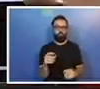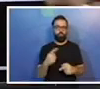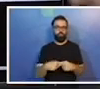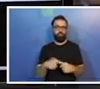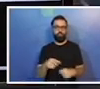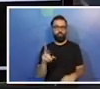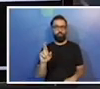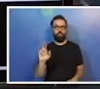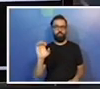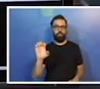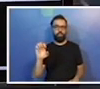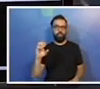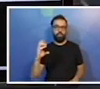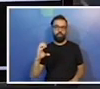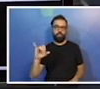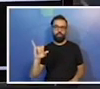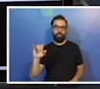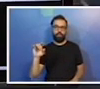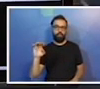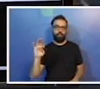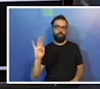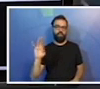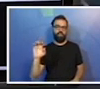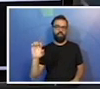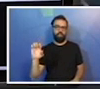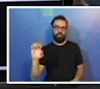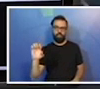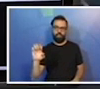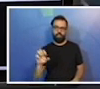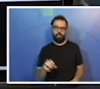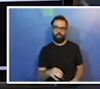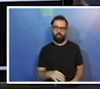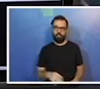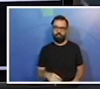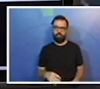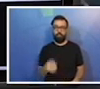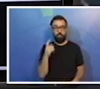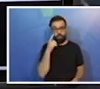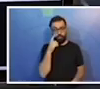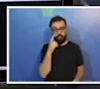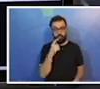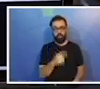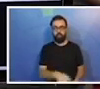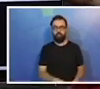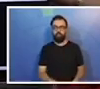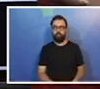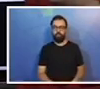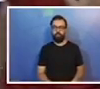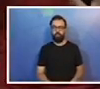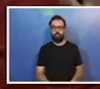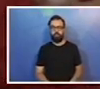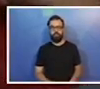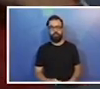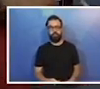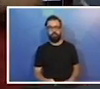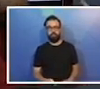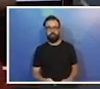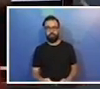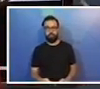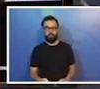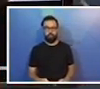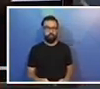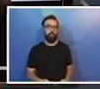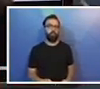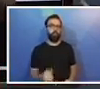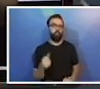tá? Que é banhada, olha aqui, ó, no oceano. Foi construído um porto, o Porto de